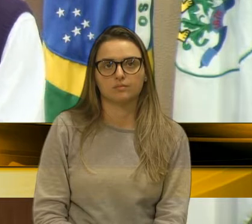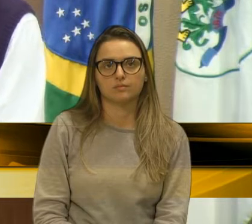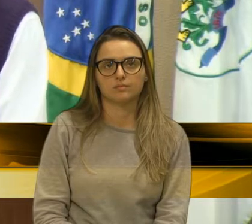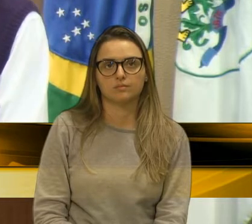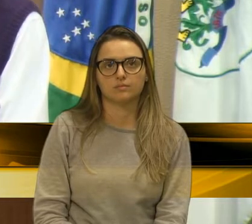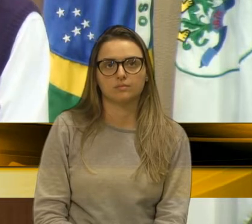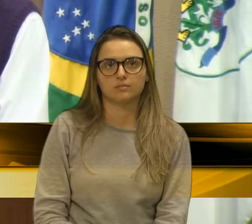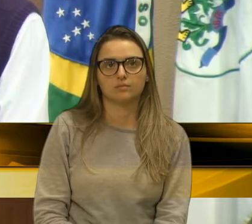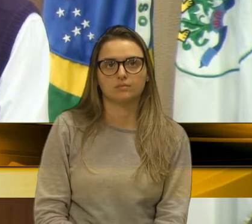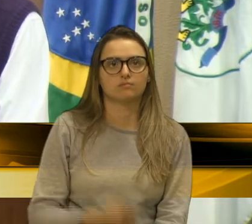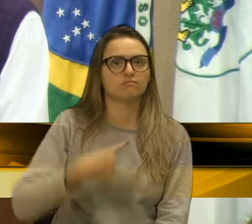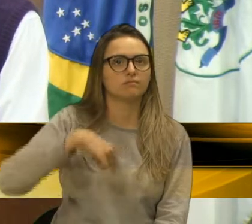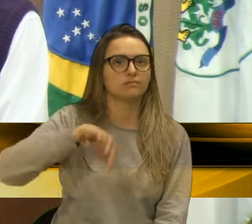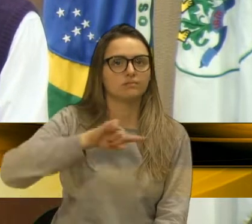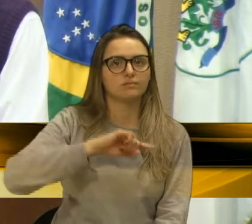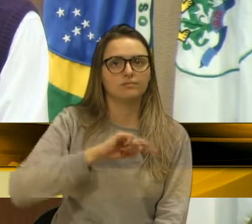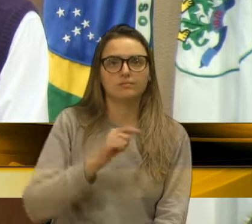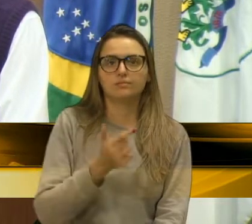nós não tivemos